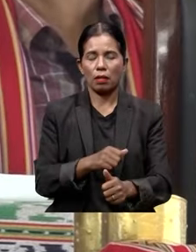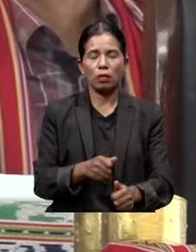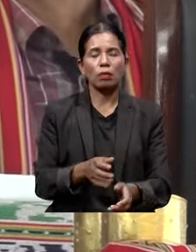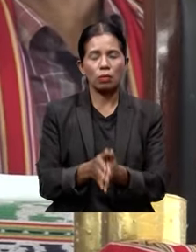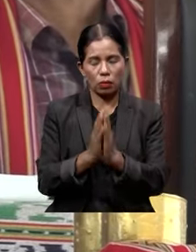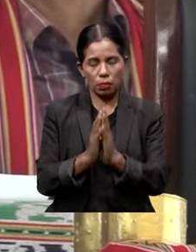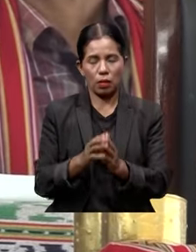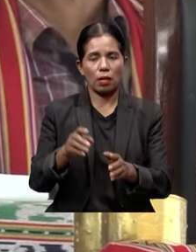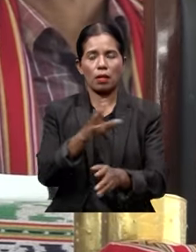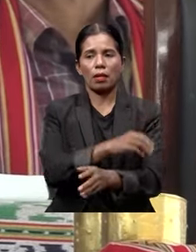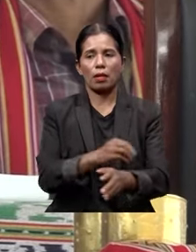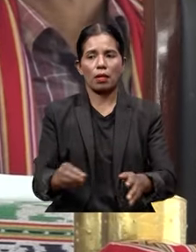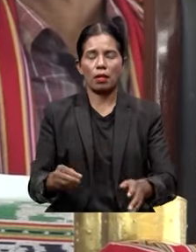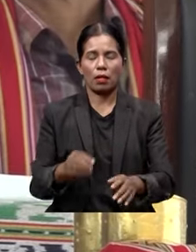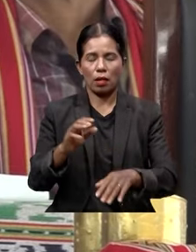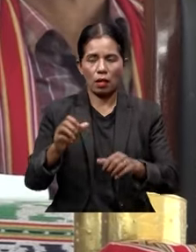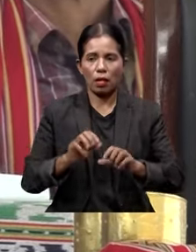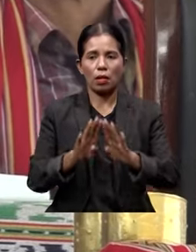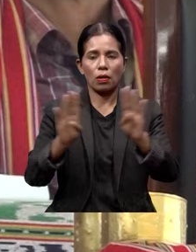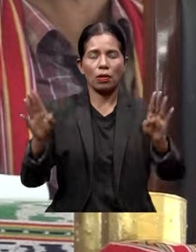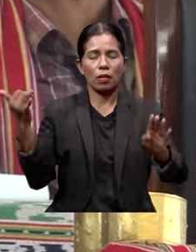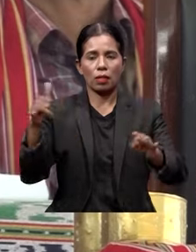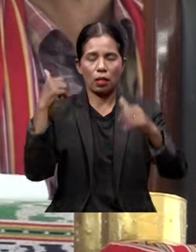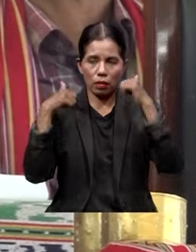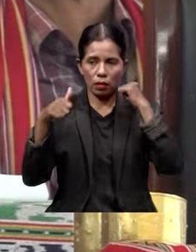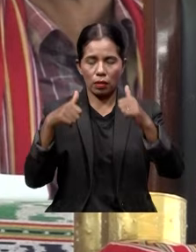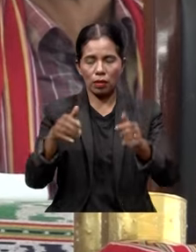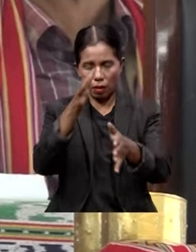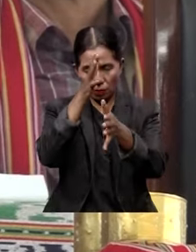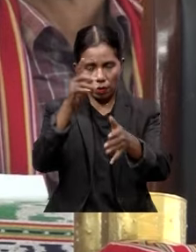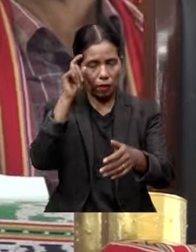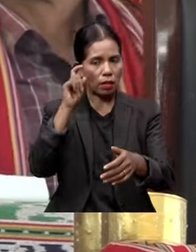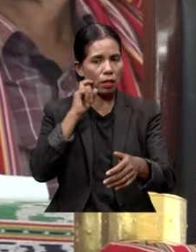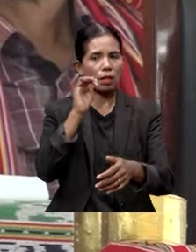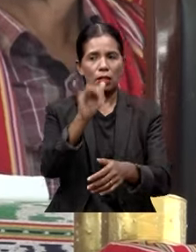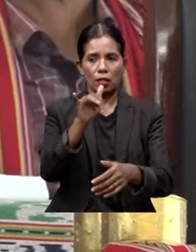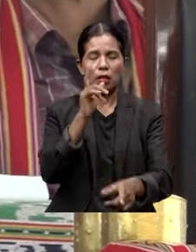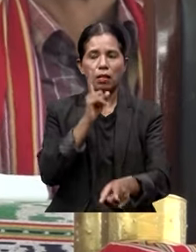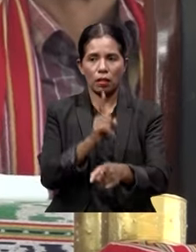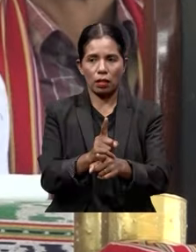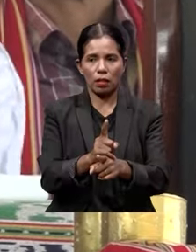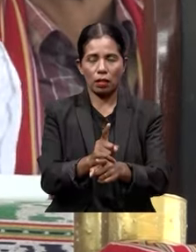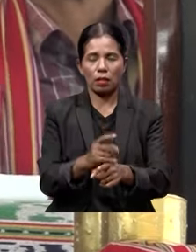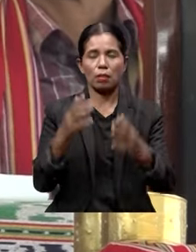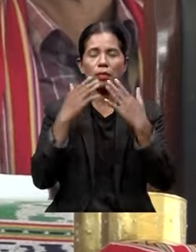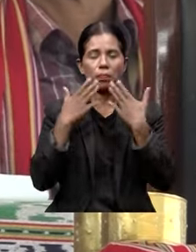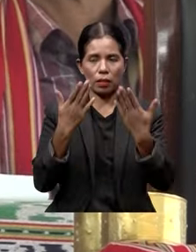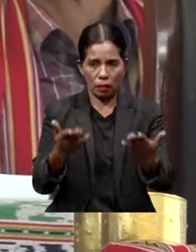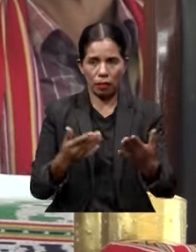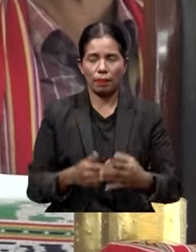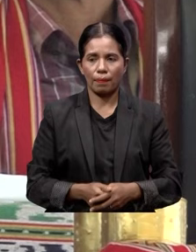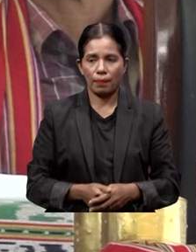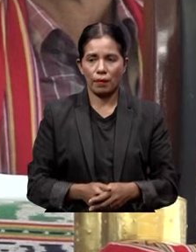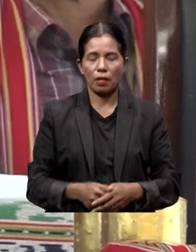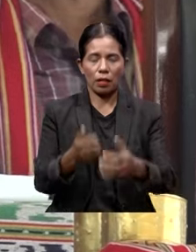o Rússia seja loco de atividade, a Bonana concorda. Nós temos agradecer a